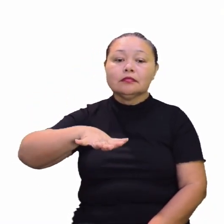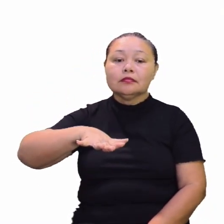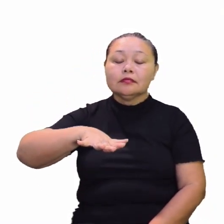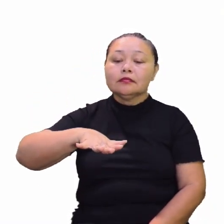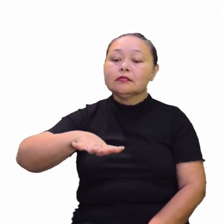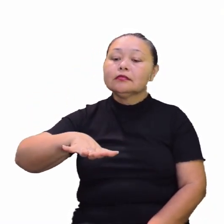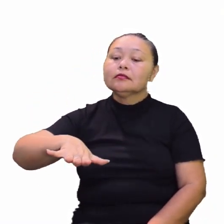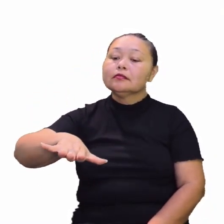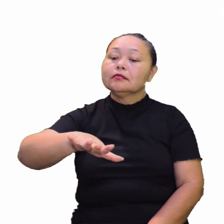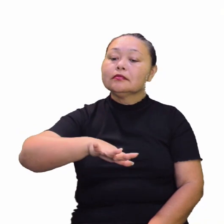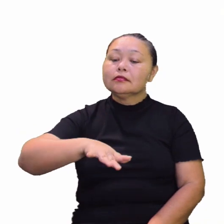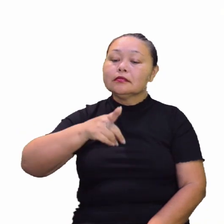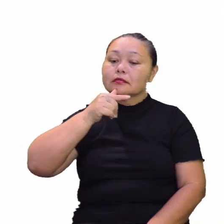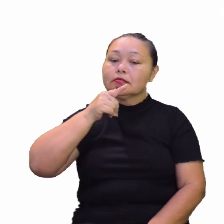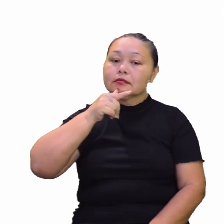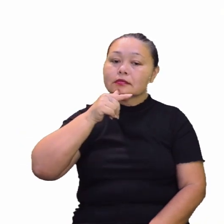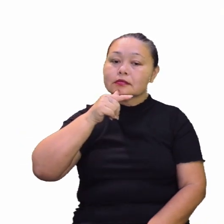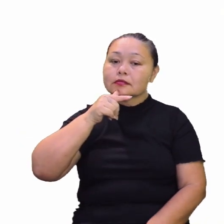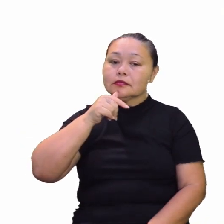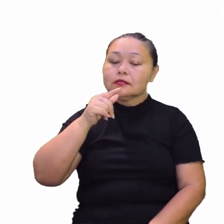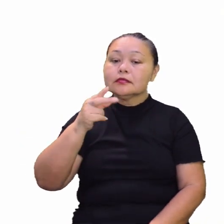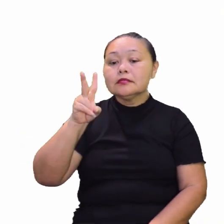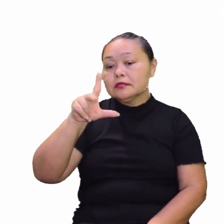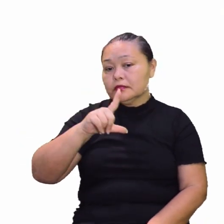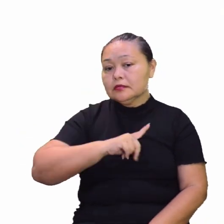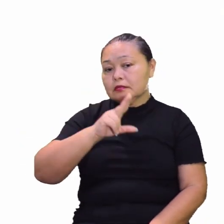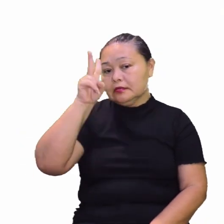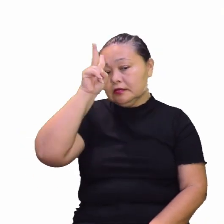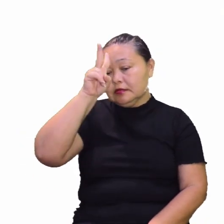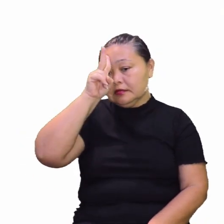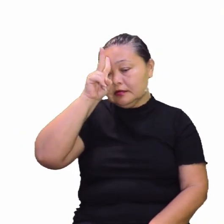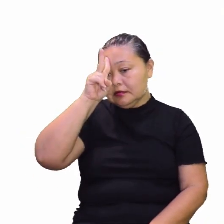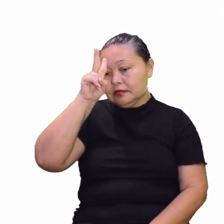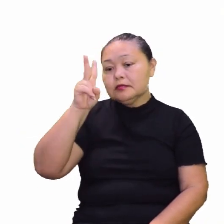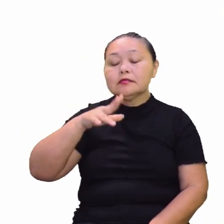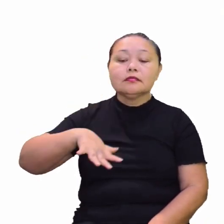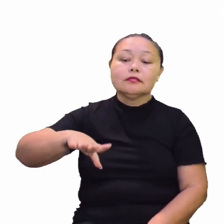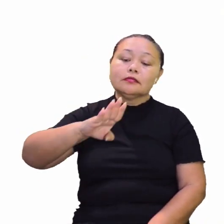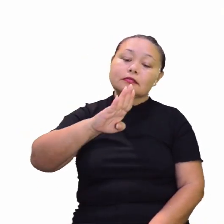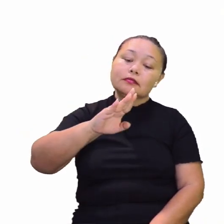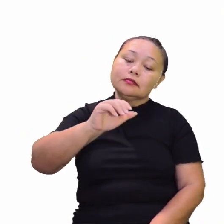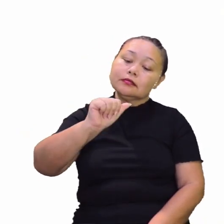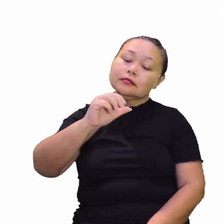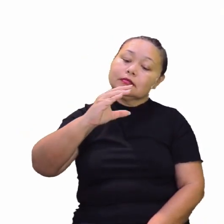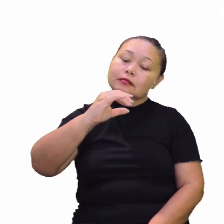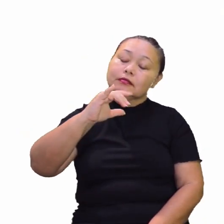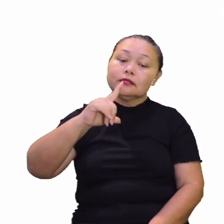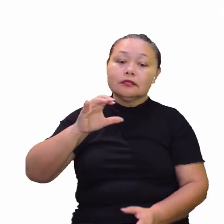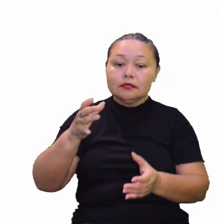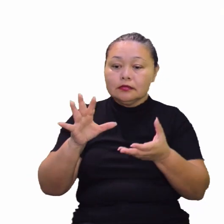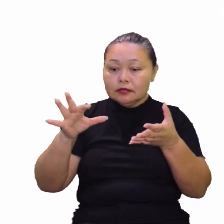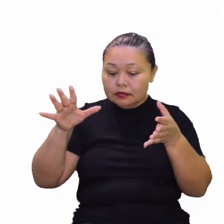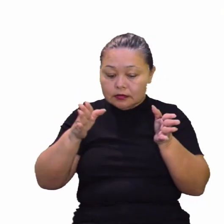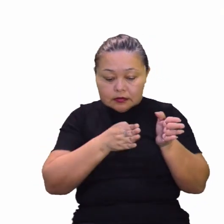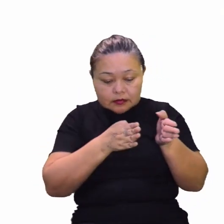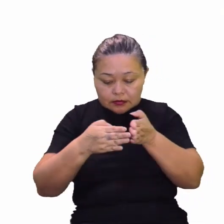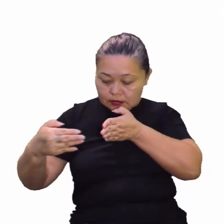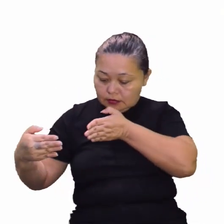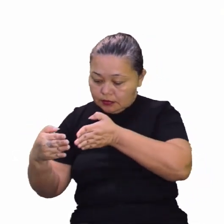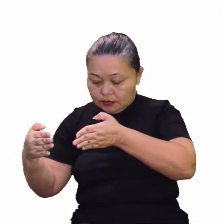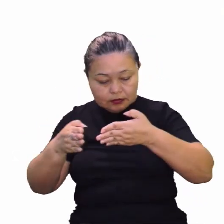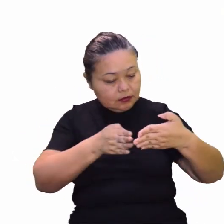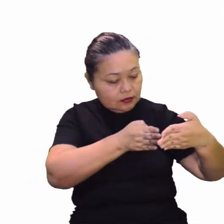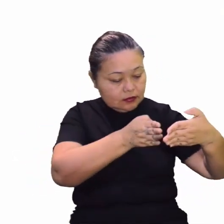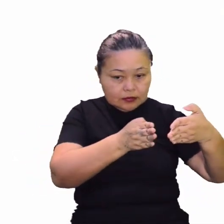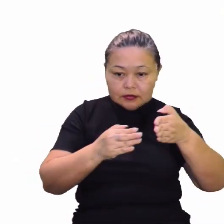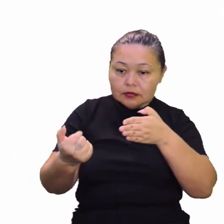gente fala de bacia hidrográfica, você tem que lembrar que bacia hidrográfica é esse conjunto de rios